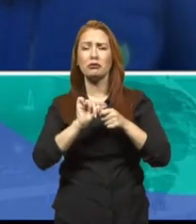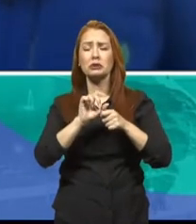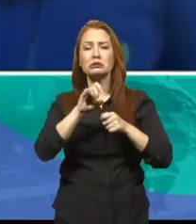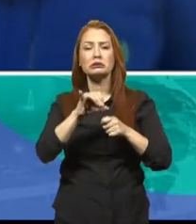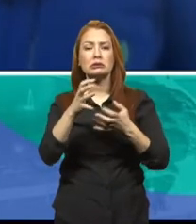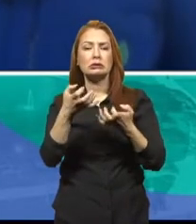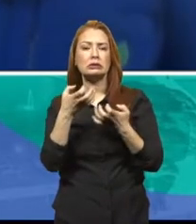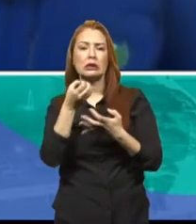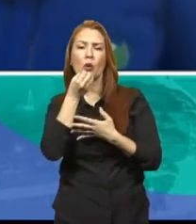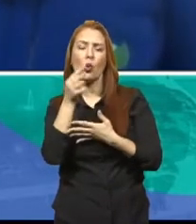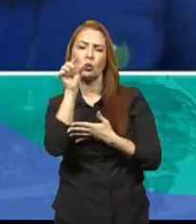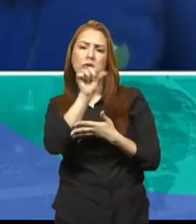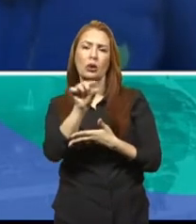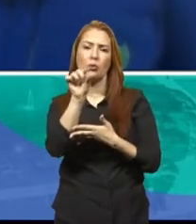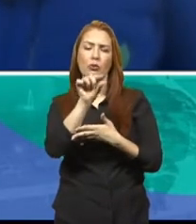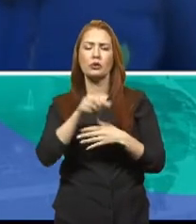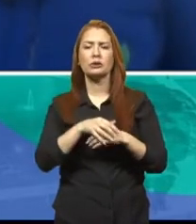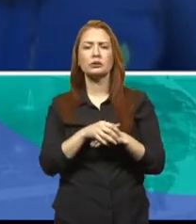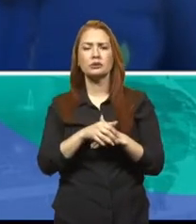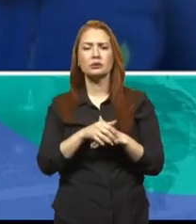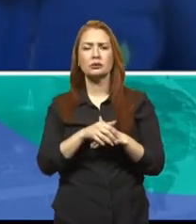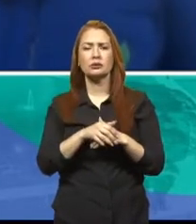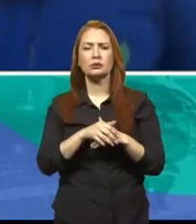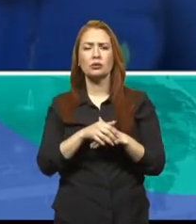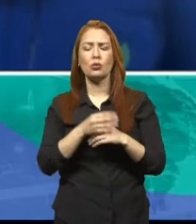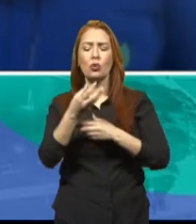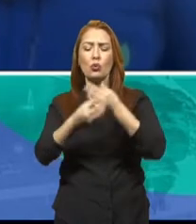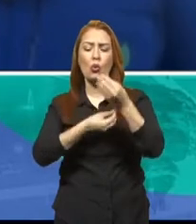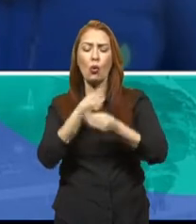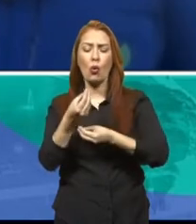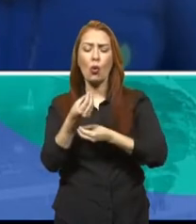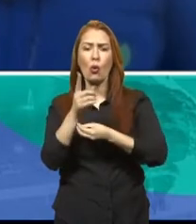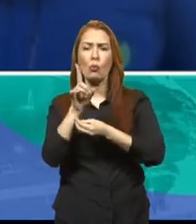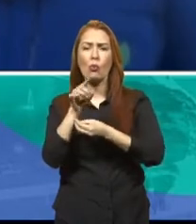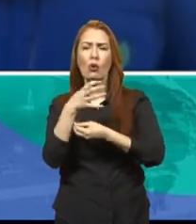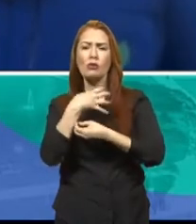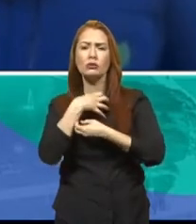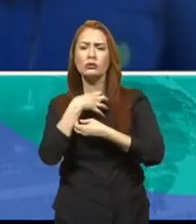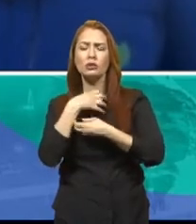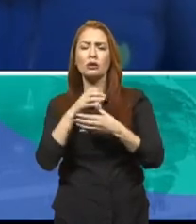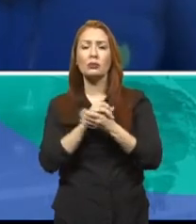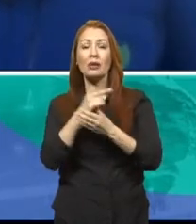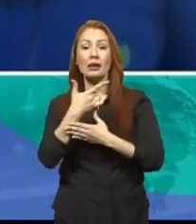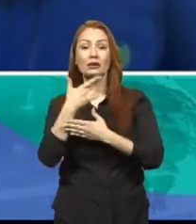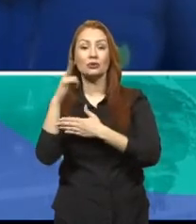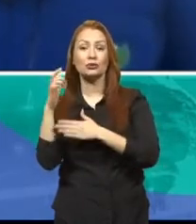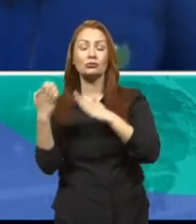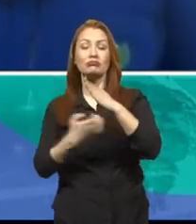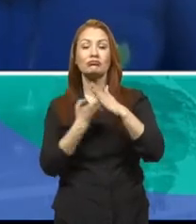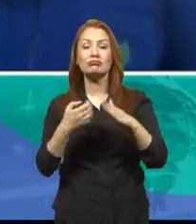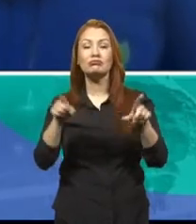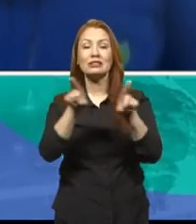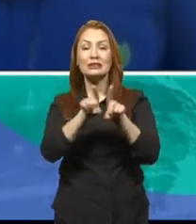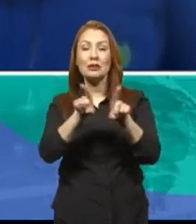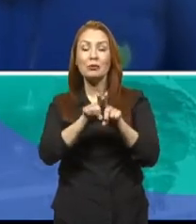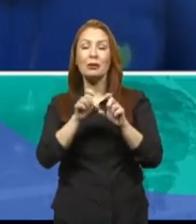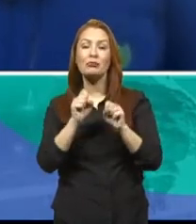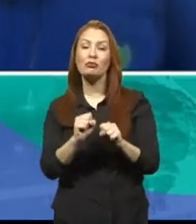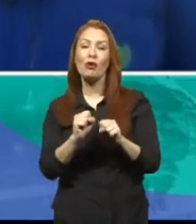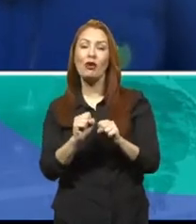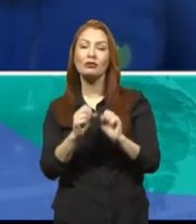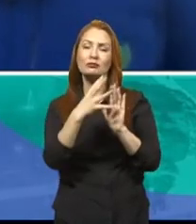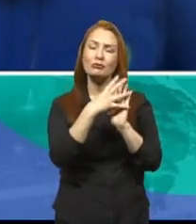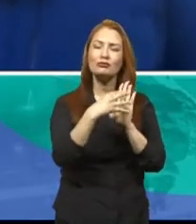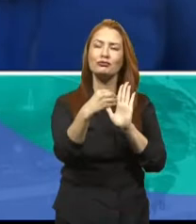pouco sobre essa etapa, sobre como foi fazer isso para que as outras cooperativas também possam se inspirar em vocês,